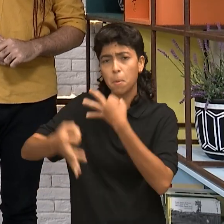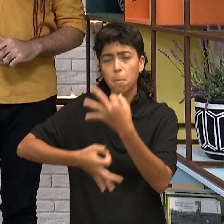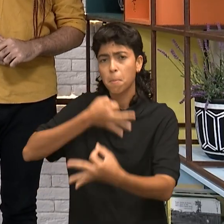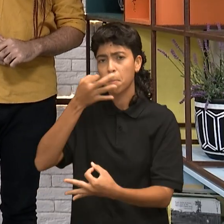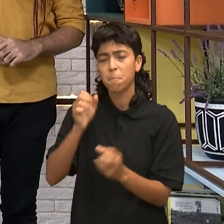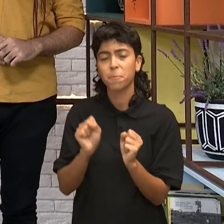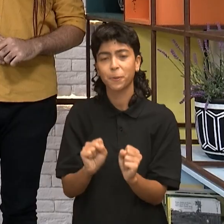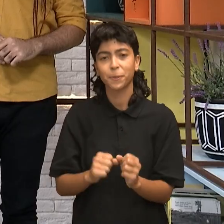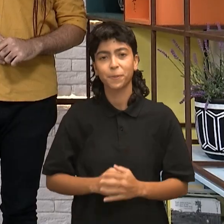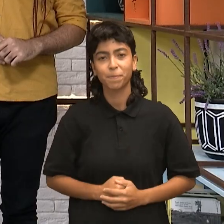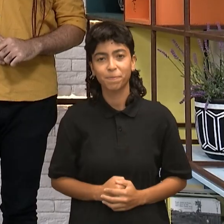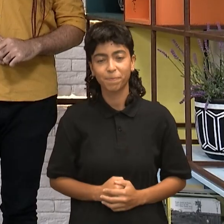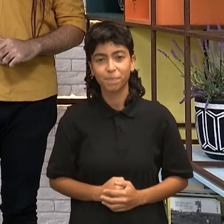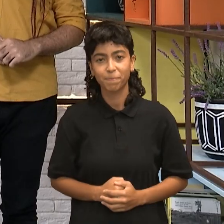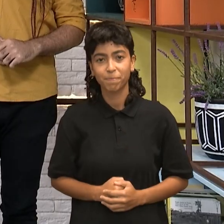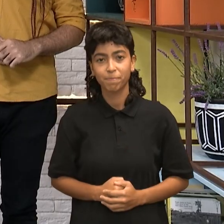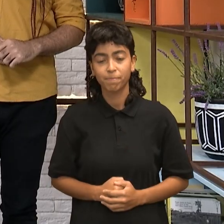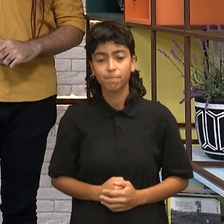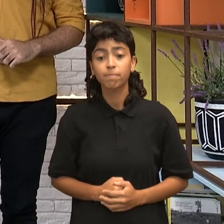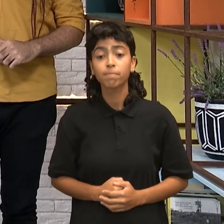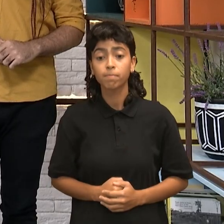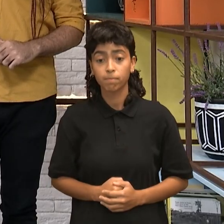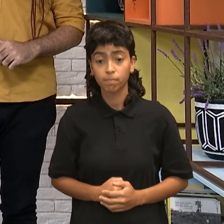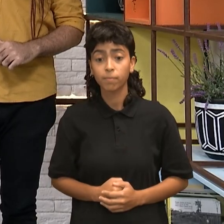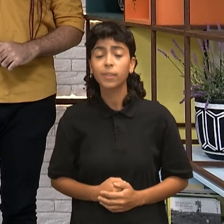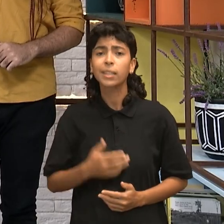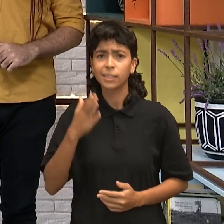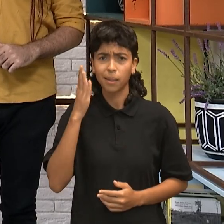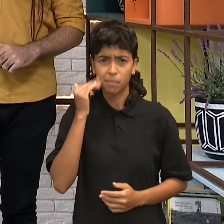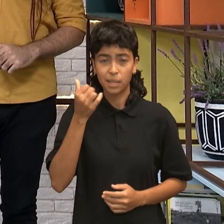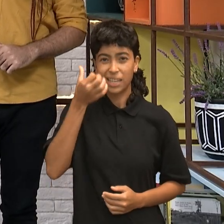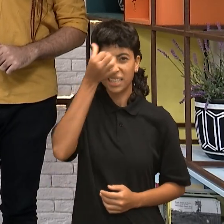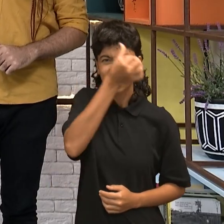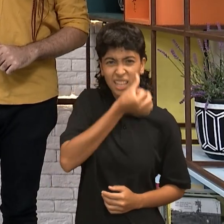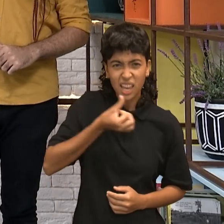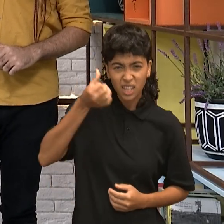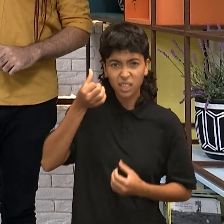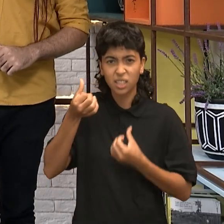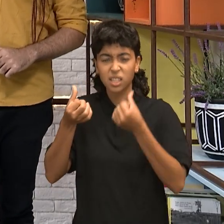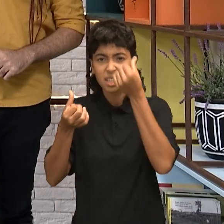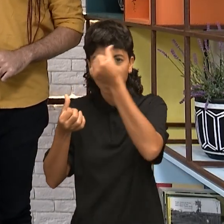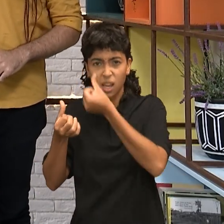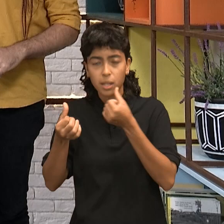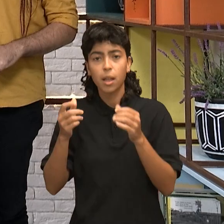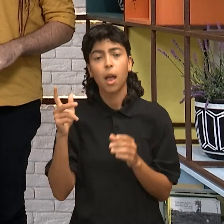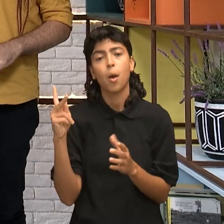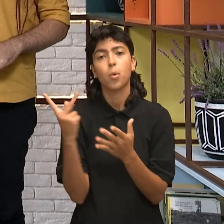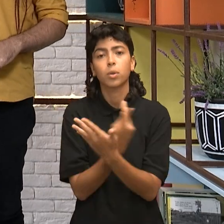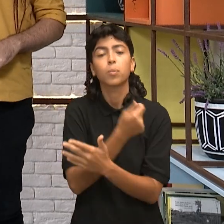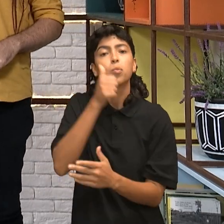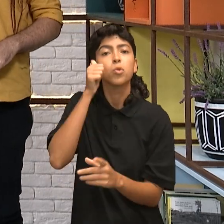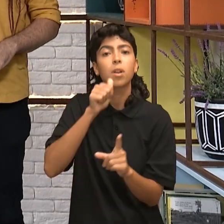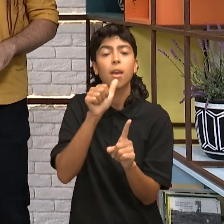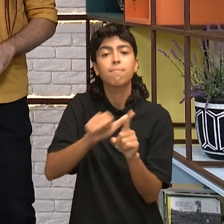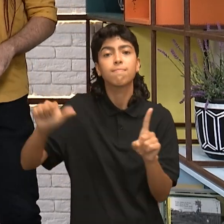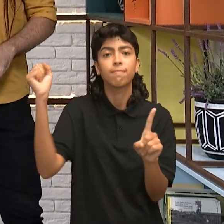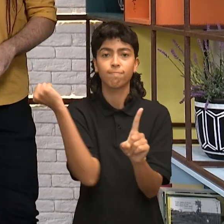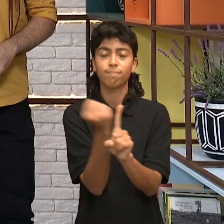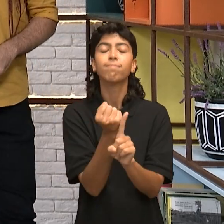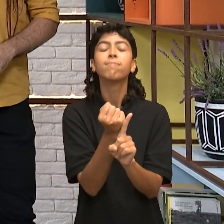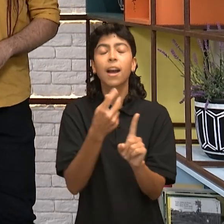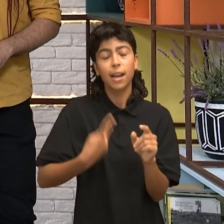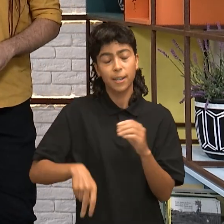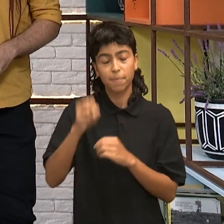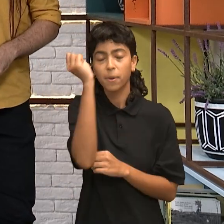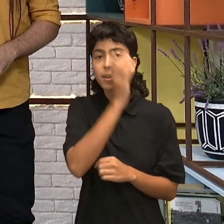também. E a cada 6 horas, uma mulher é vítima de feminicídio no Brasil, segundo dados do